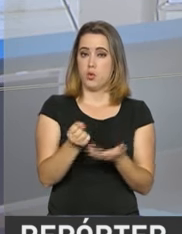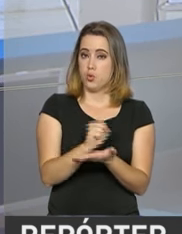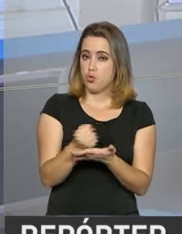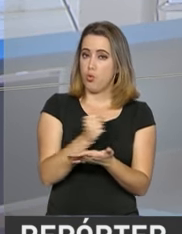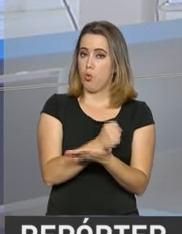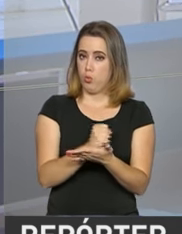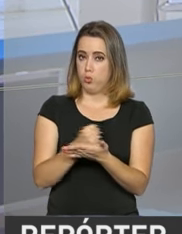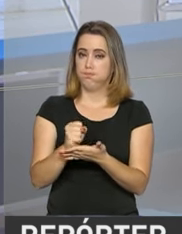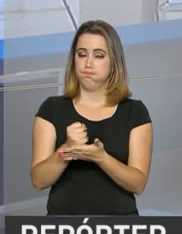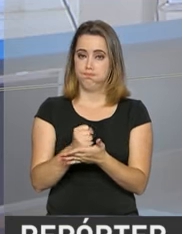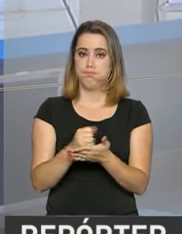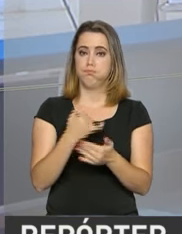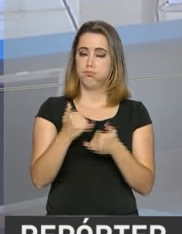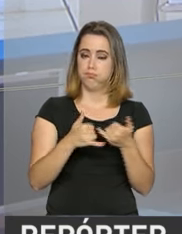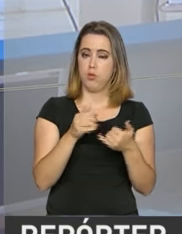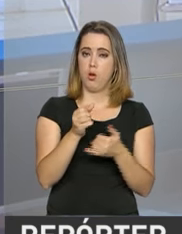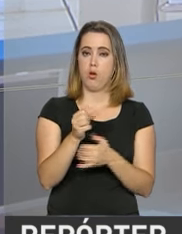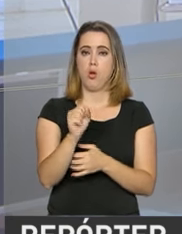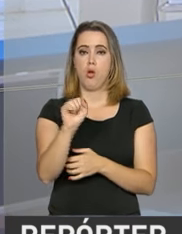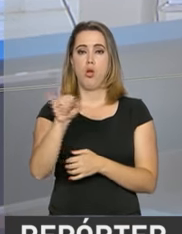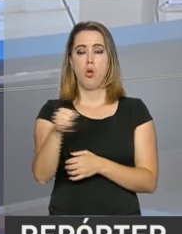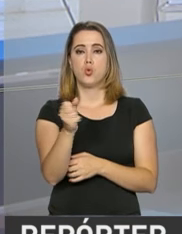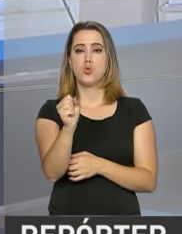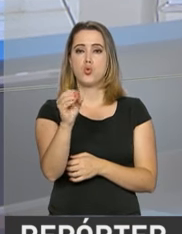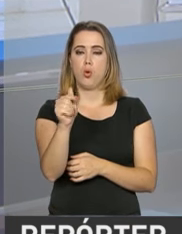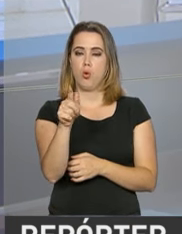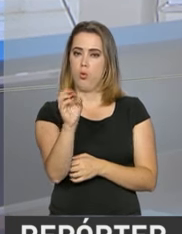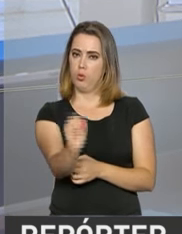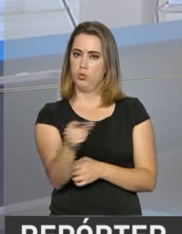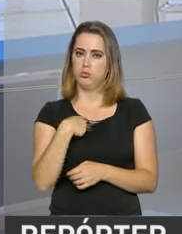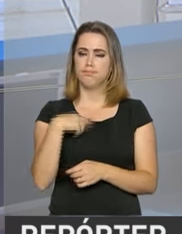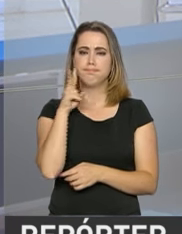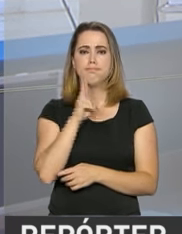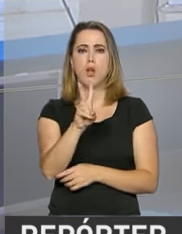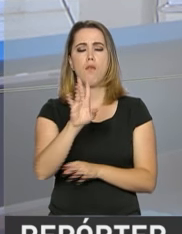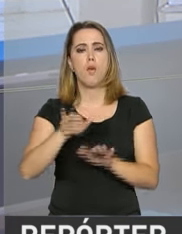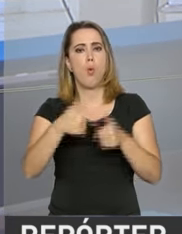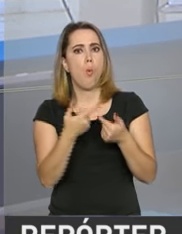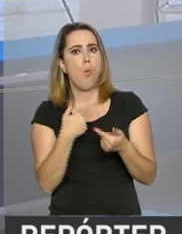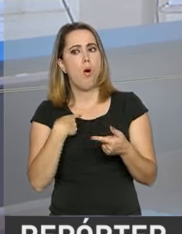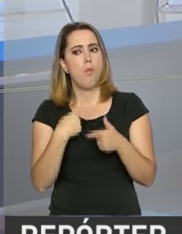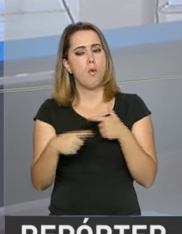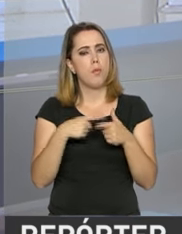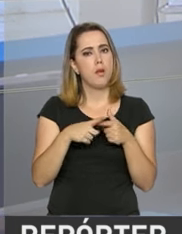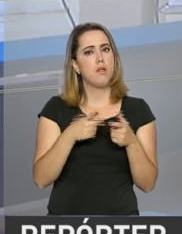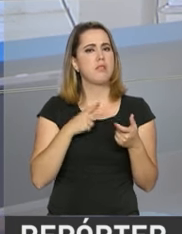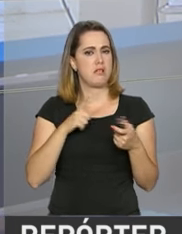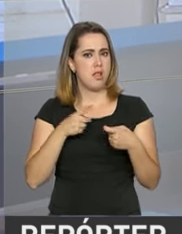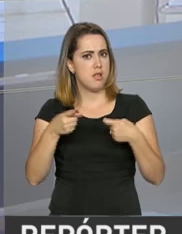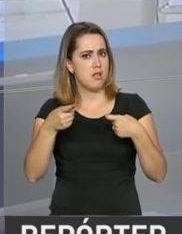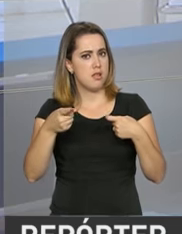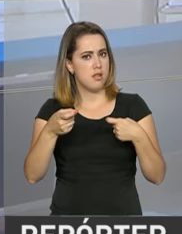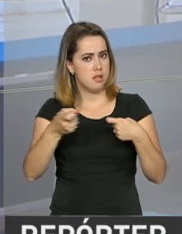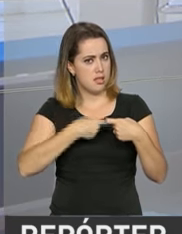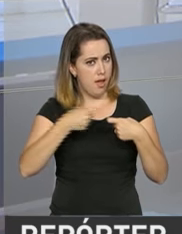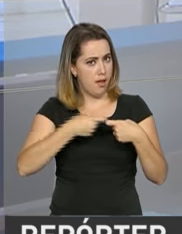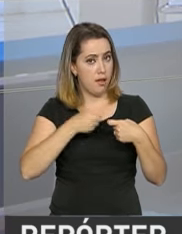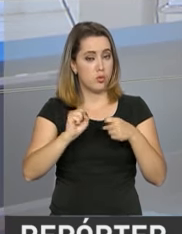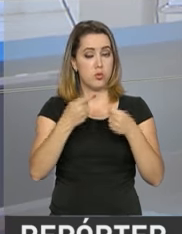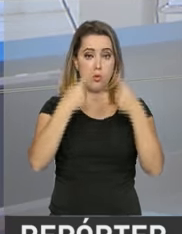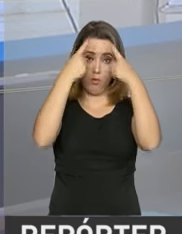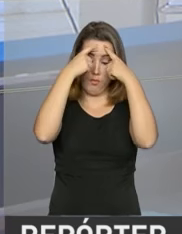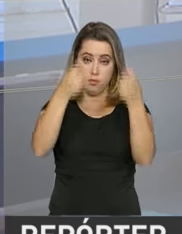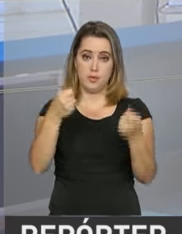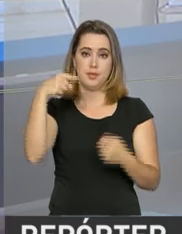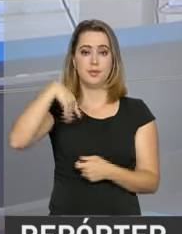indicativa os responsáveis por isso monitoram por exemplo o conteúdo sexual e de violência aqui no Brasil quem cuida desse